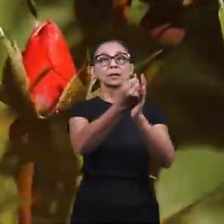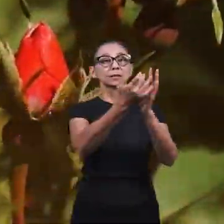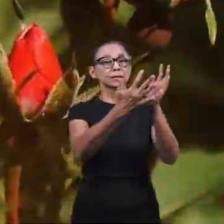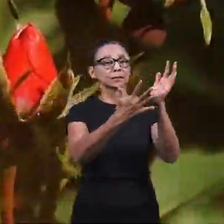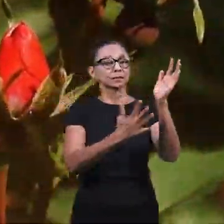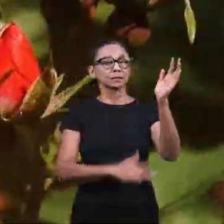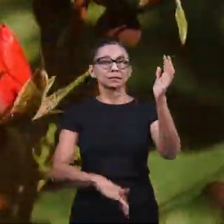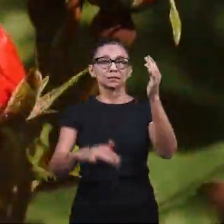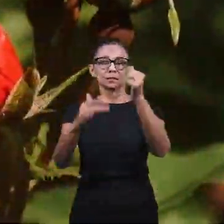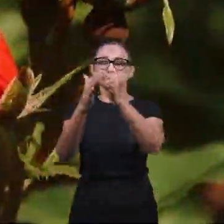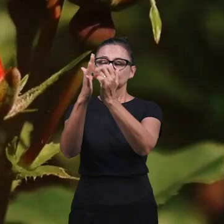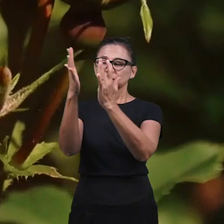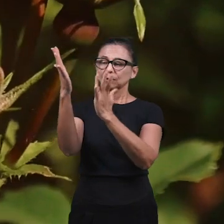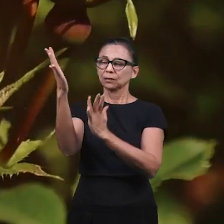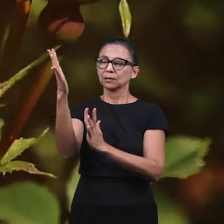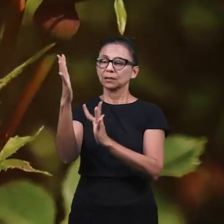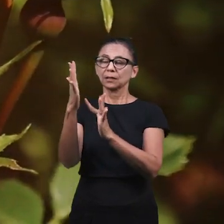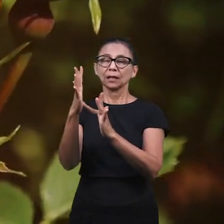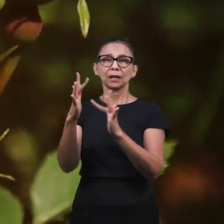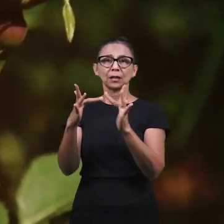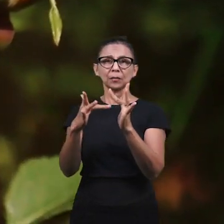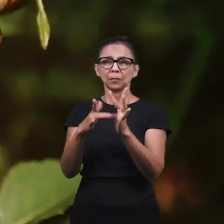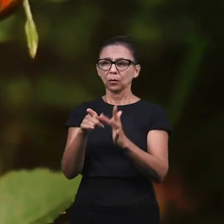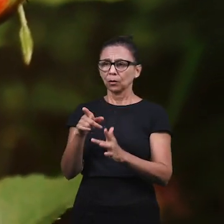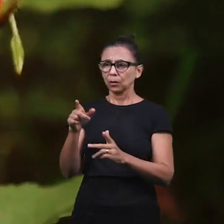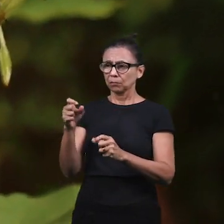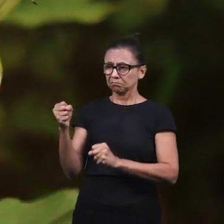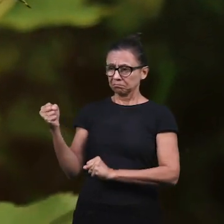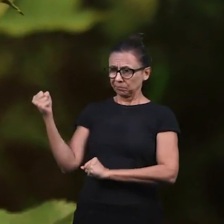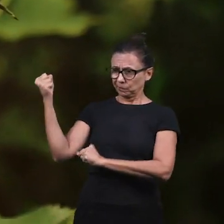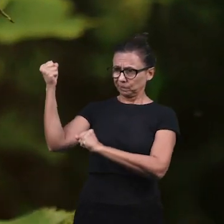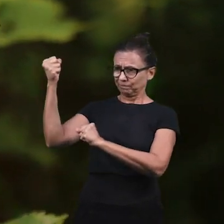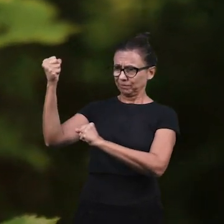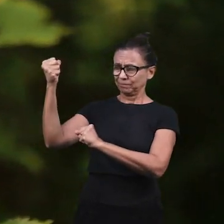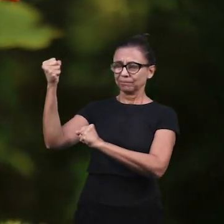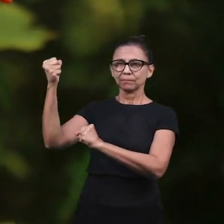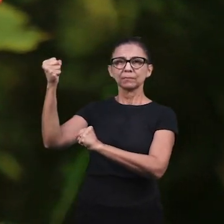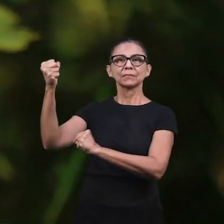O sangue de Jesus tem